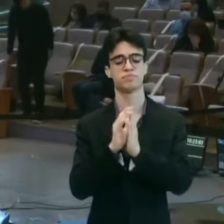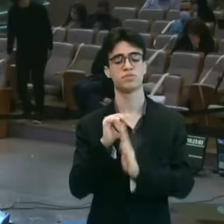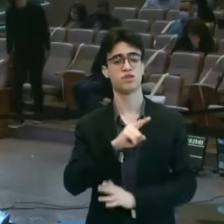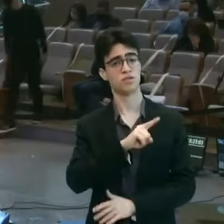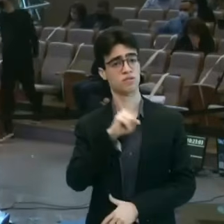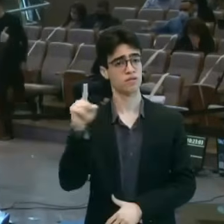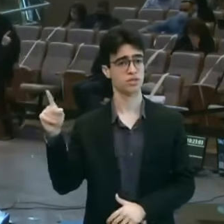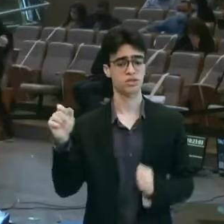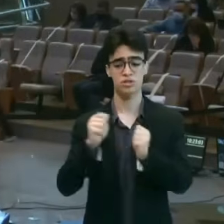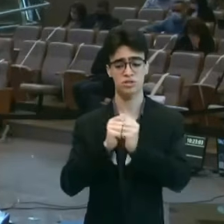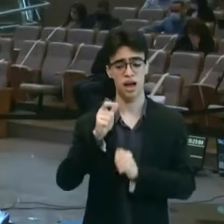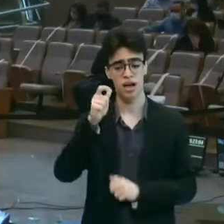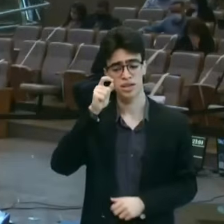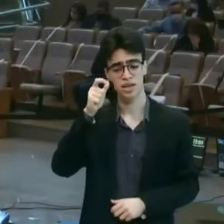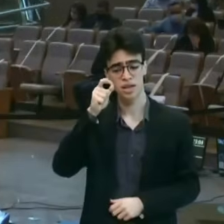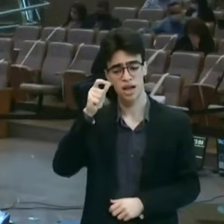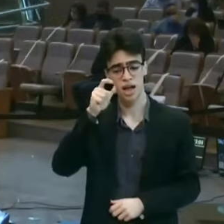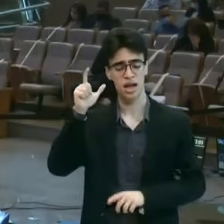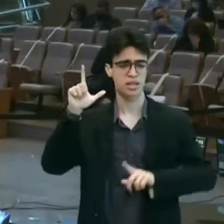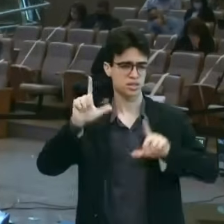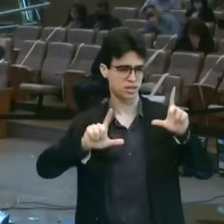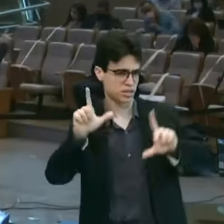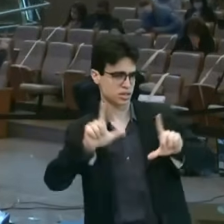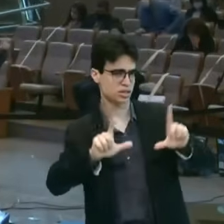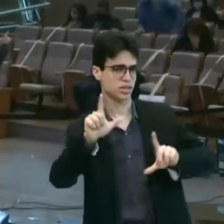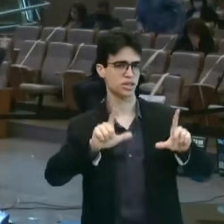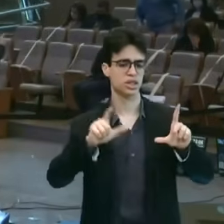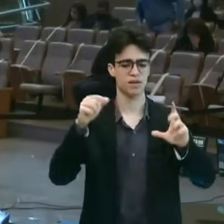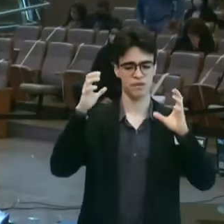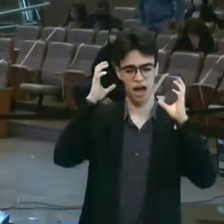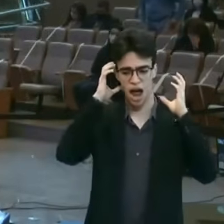nos assistindo pela TV, pelo rádio,